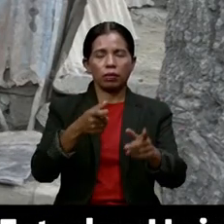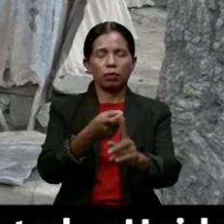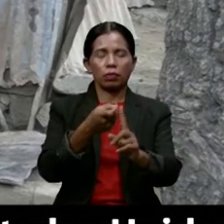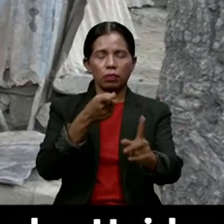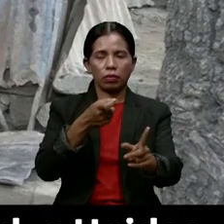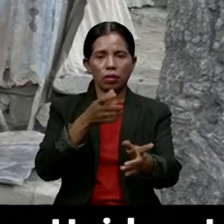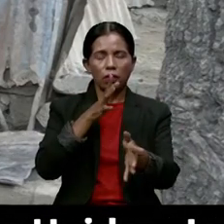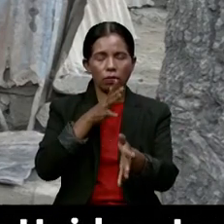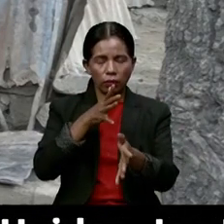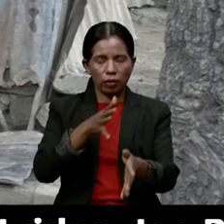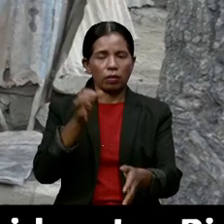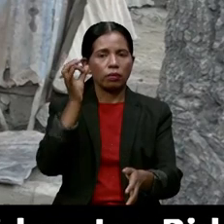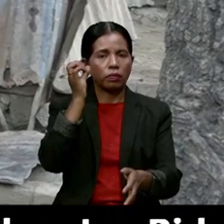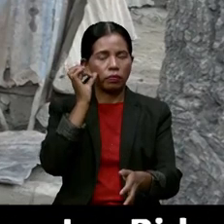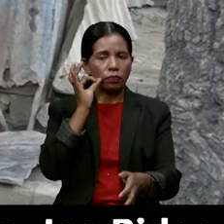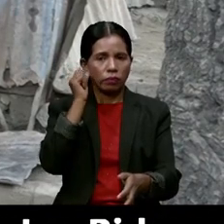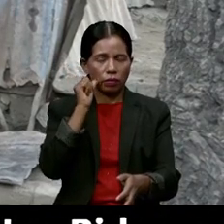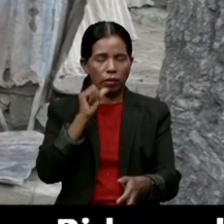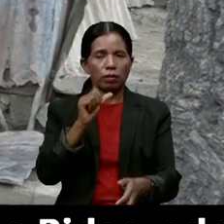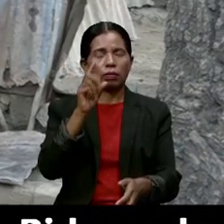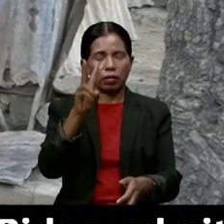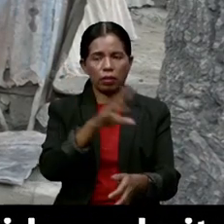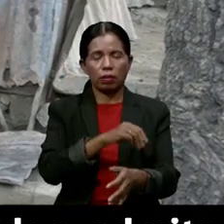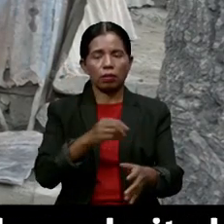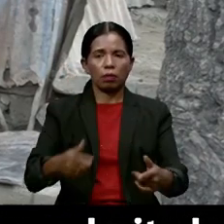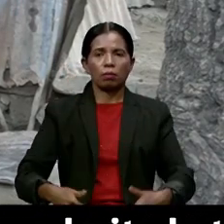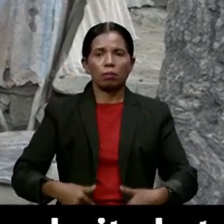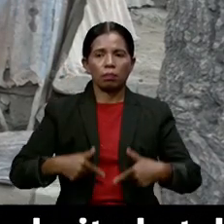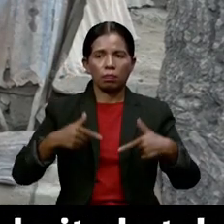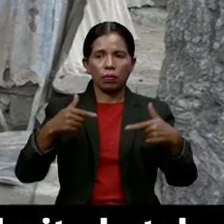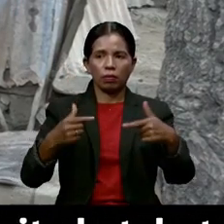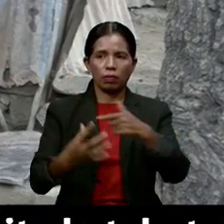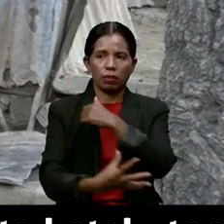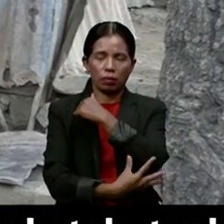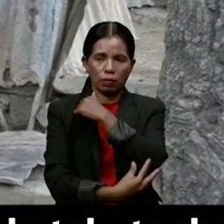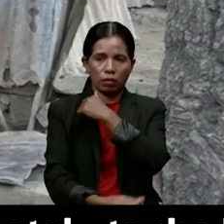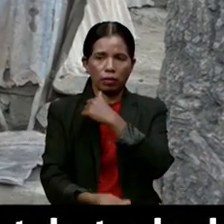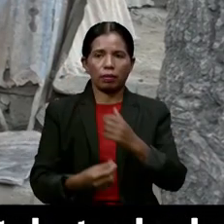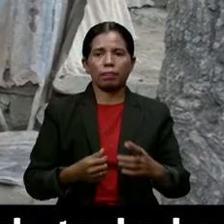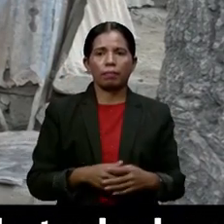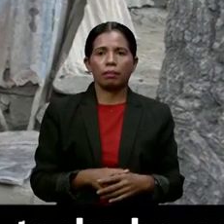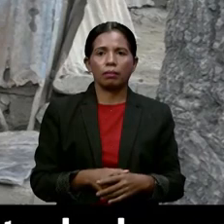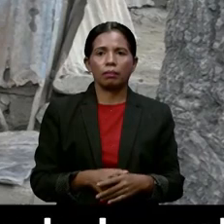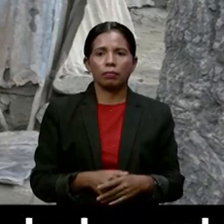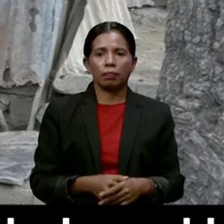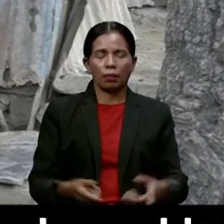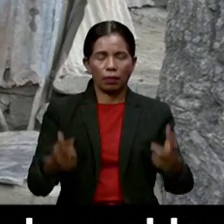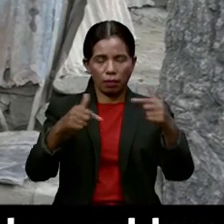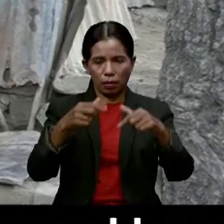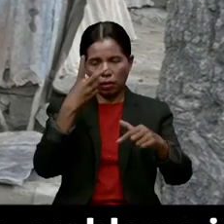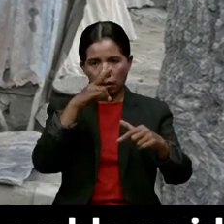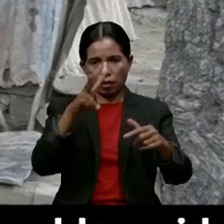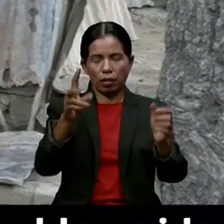Faluquida. Nebe, Moris sua condição vulnerável. Mas, e te acompanhamos,